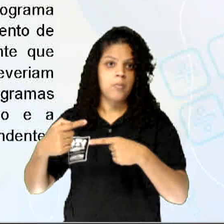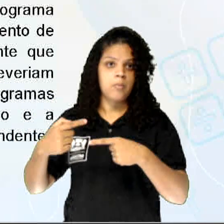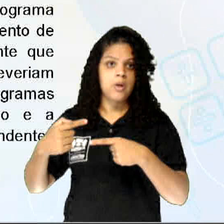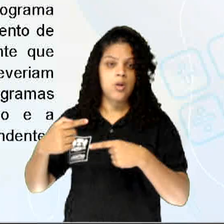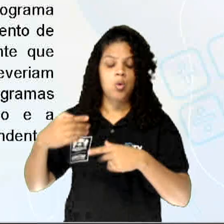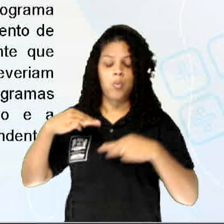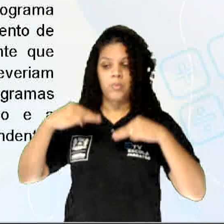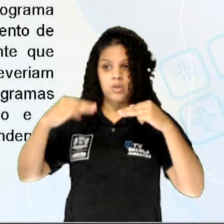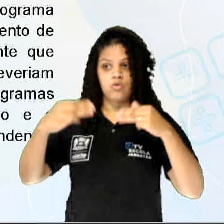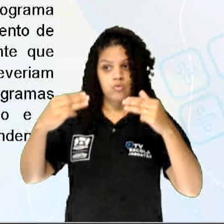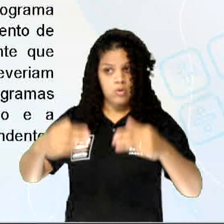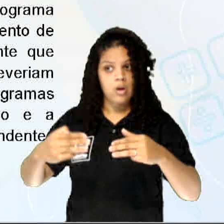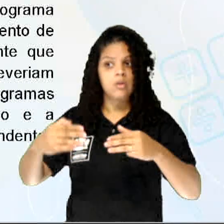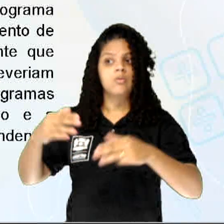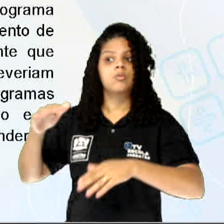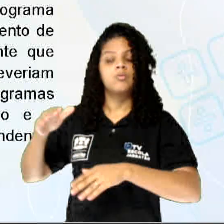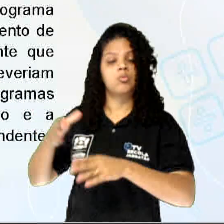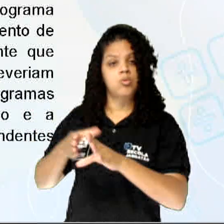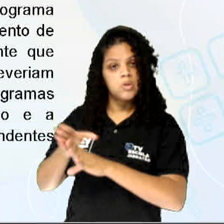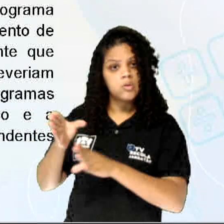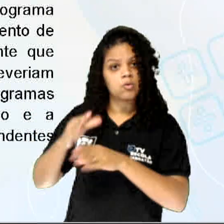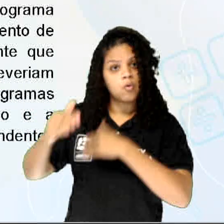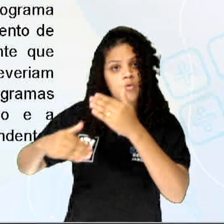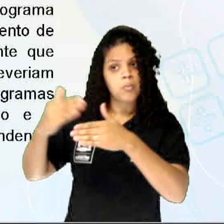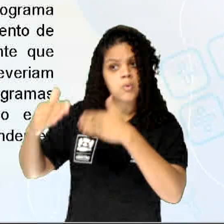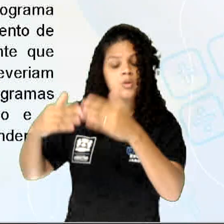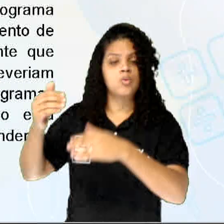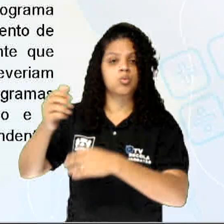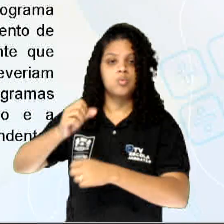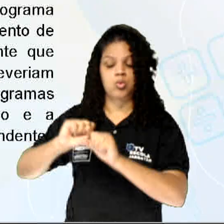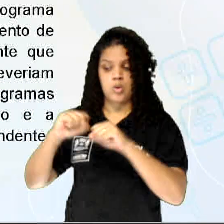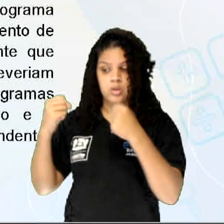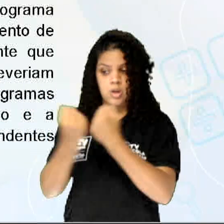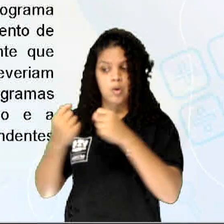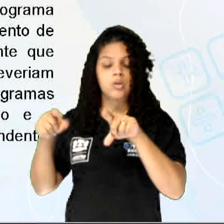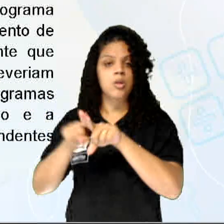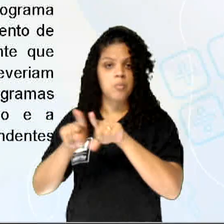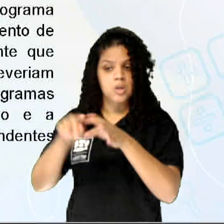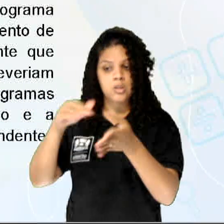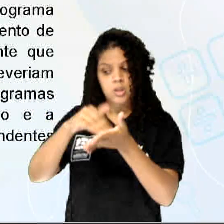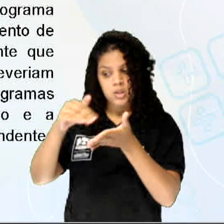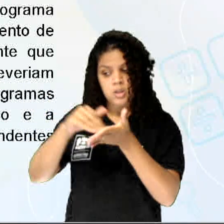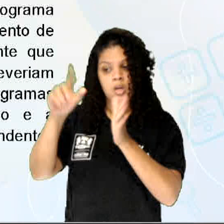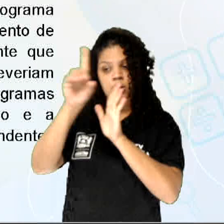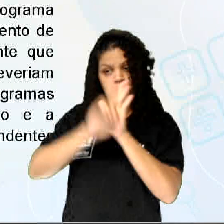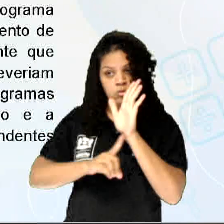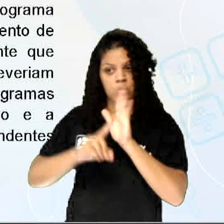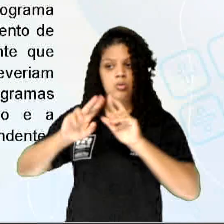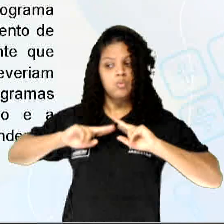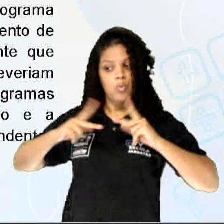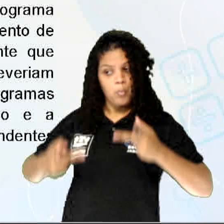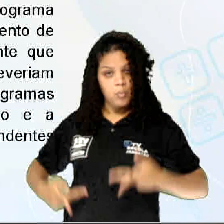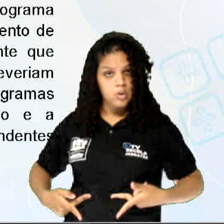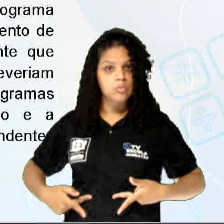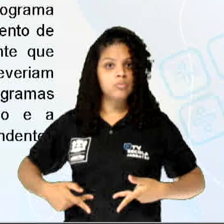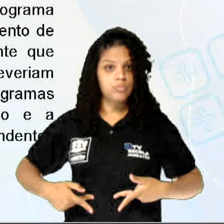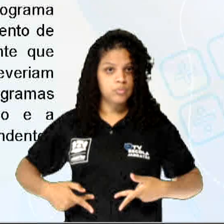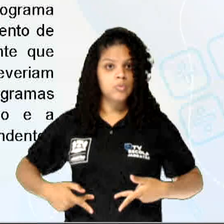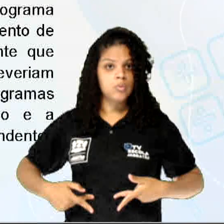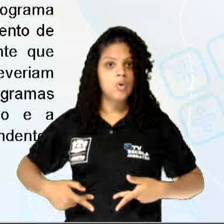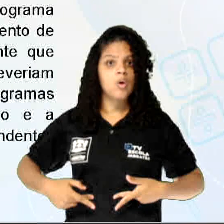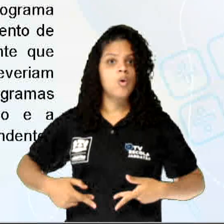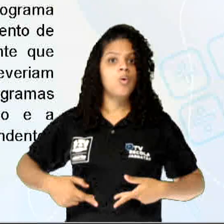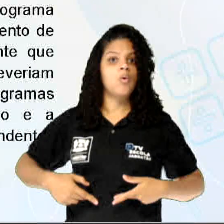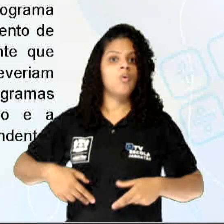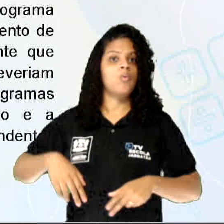Social e pela Secretaria de Direitos Humanos. O Sistema Nacional de Atendimento